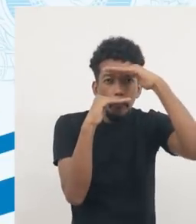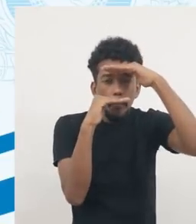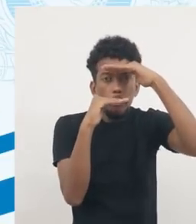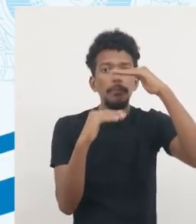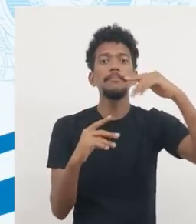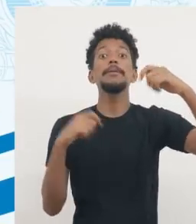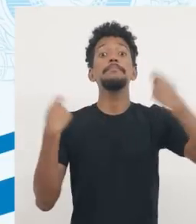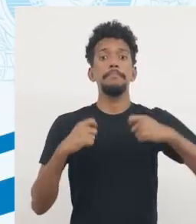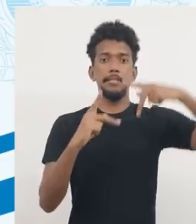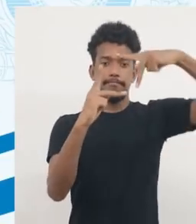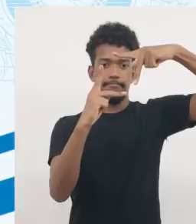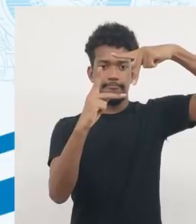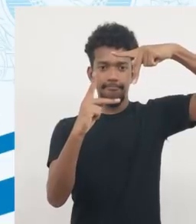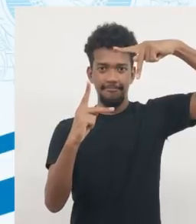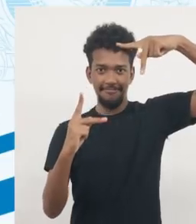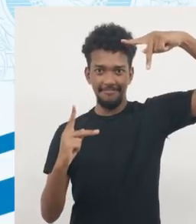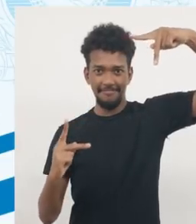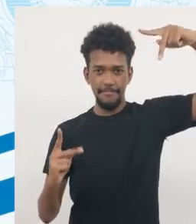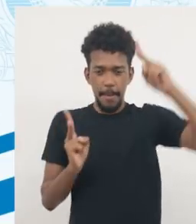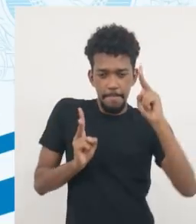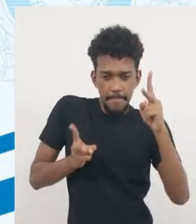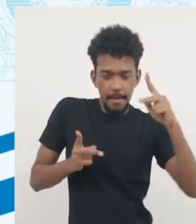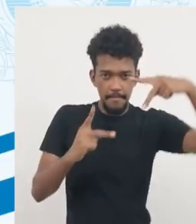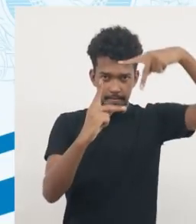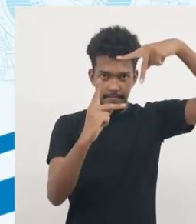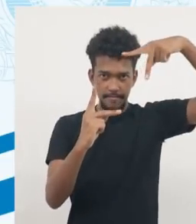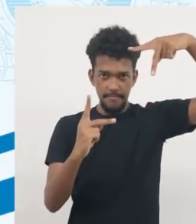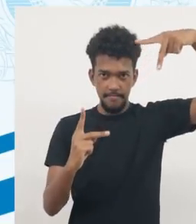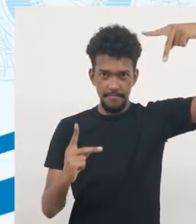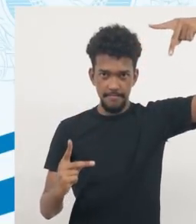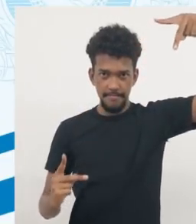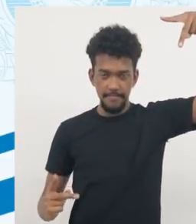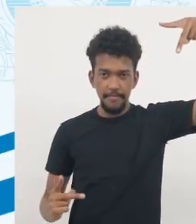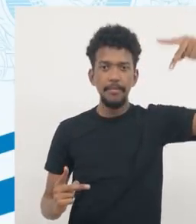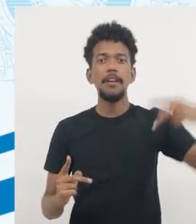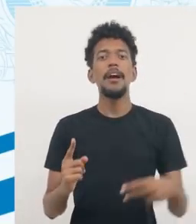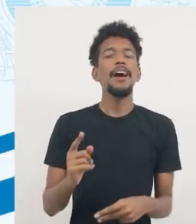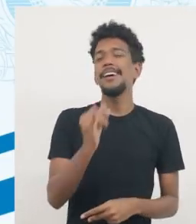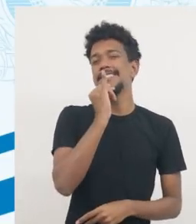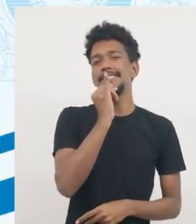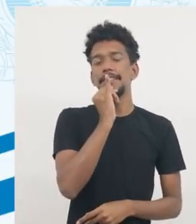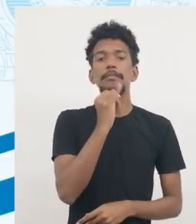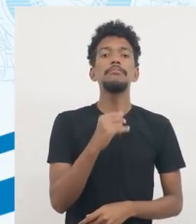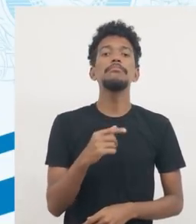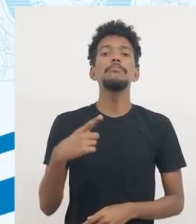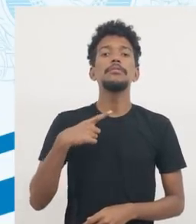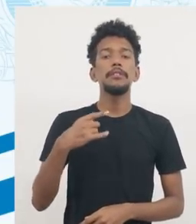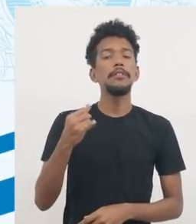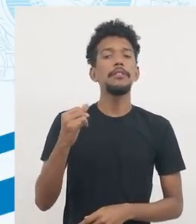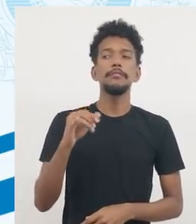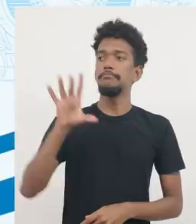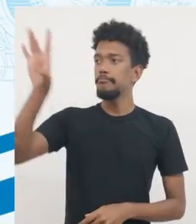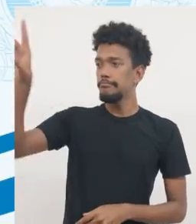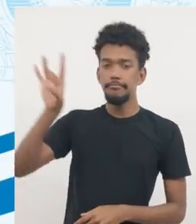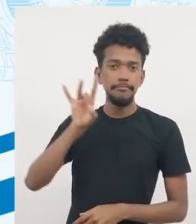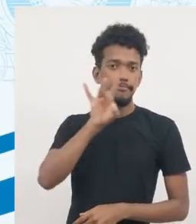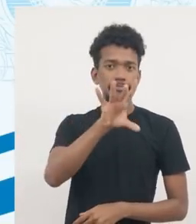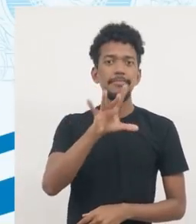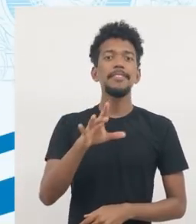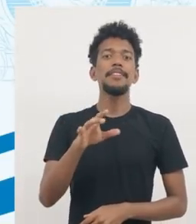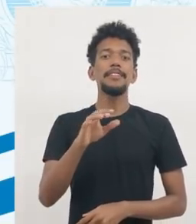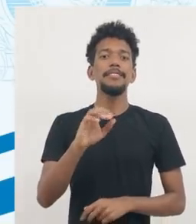não trabalha na diagonal da figura, geralmente nos arquivos de PowerPoint, quando a gente vai colar